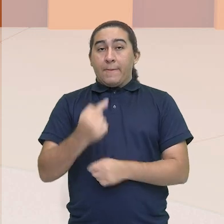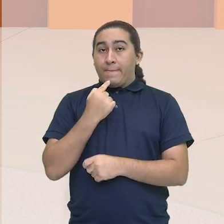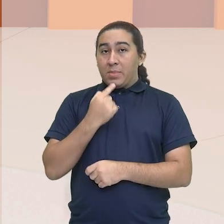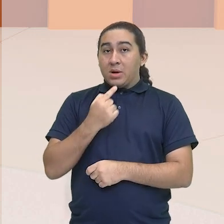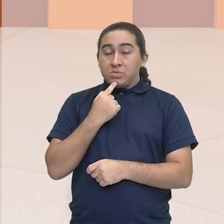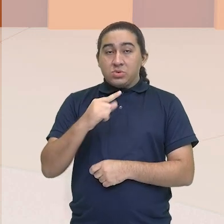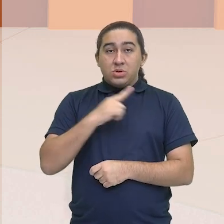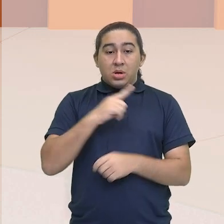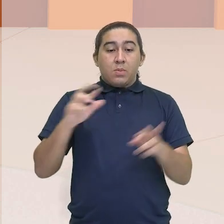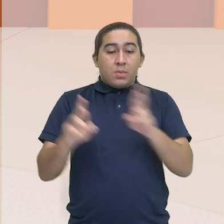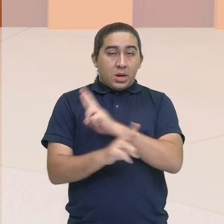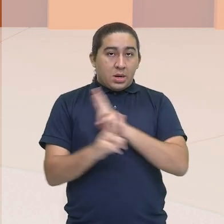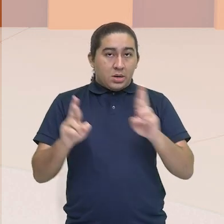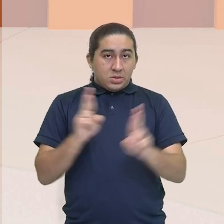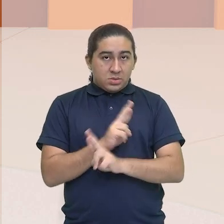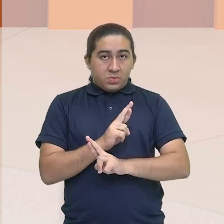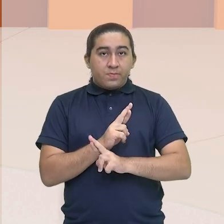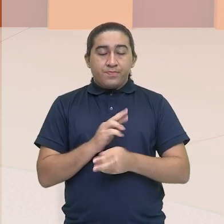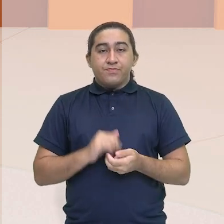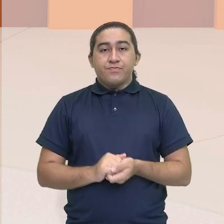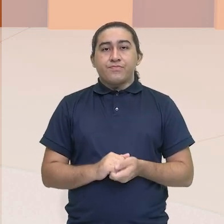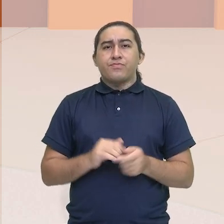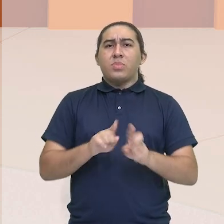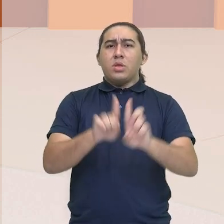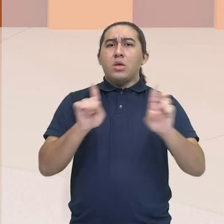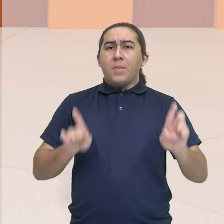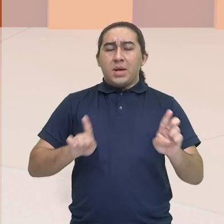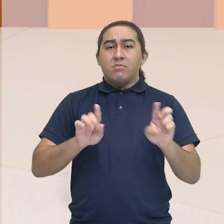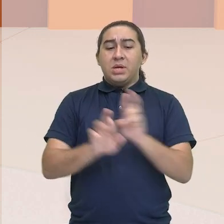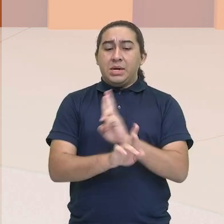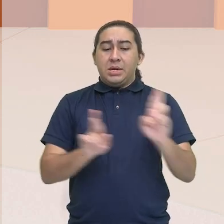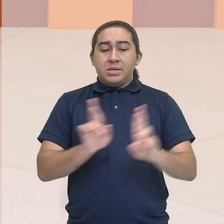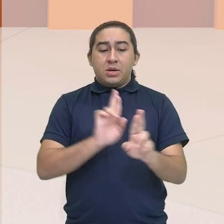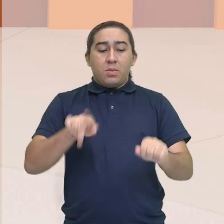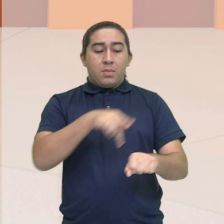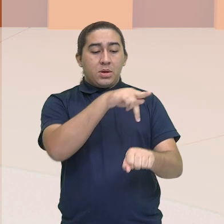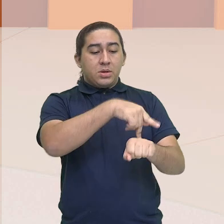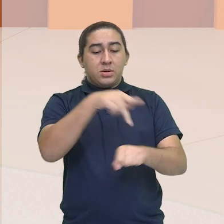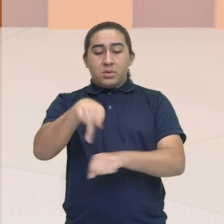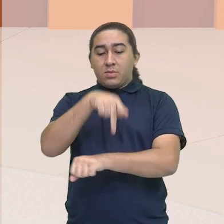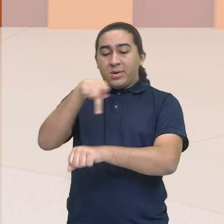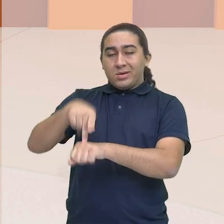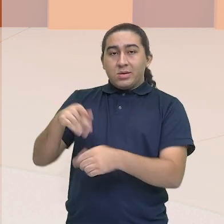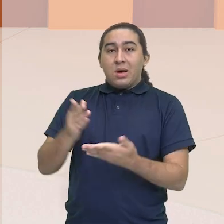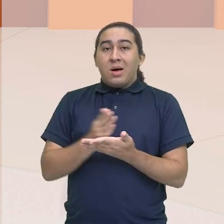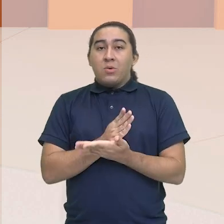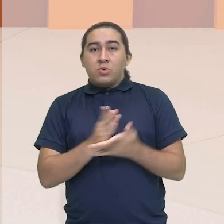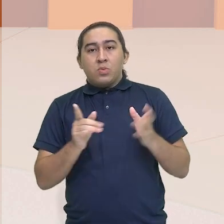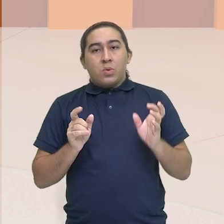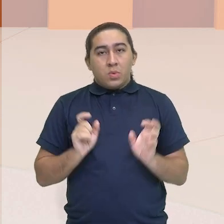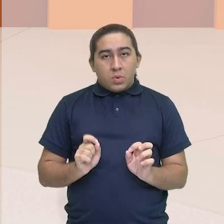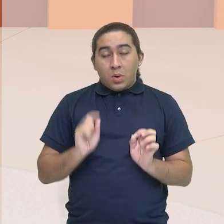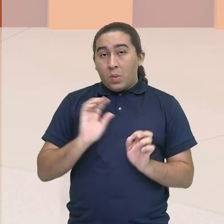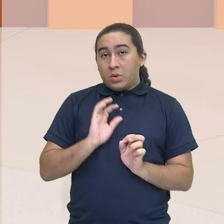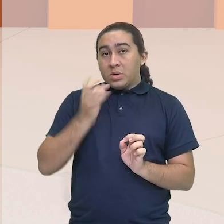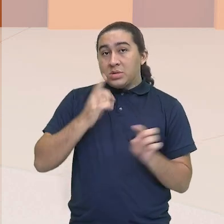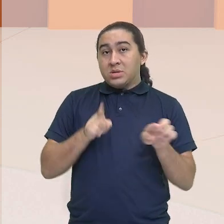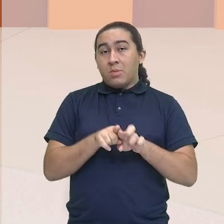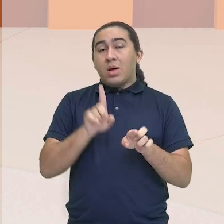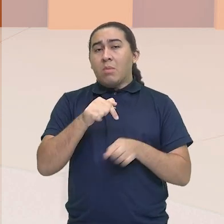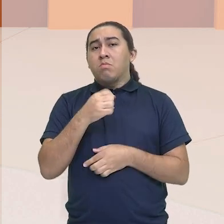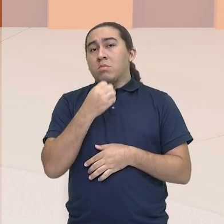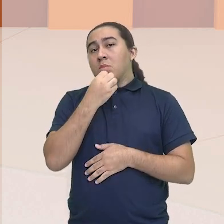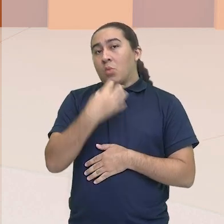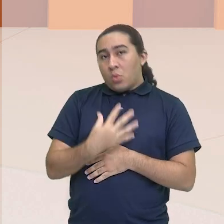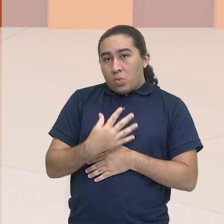uma relação entre si. Só que essas relações entre os países, às vezes, na maioria das vezes, são positivas,